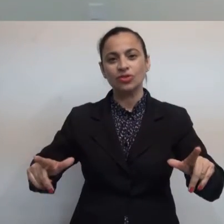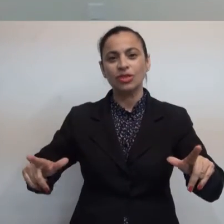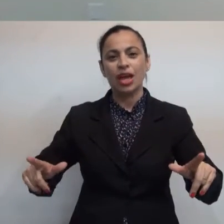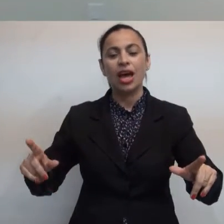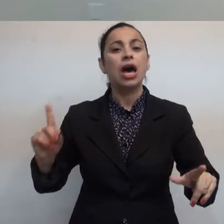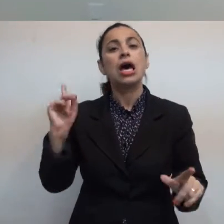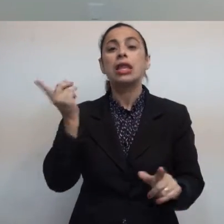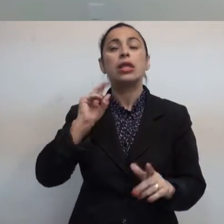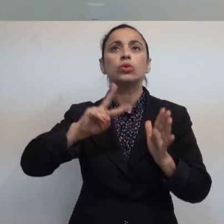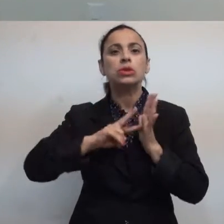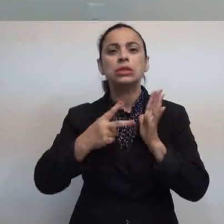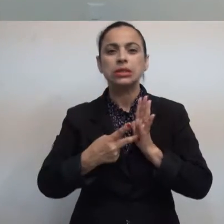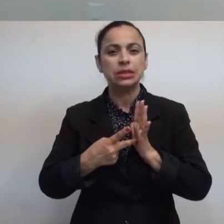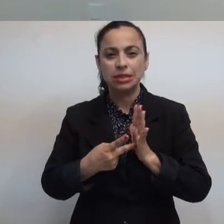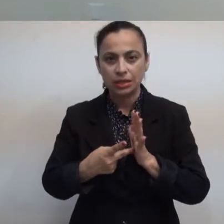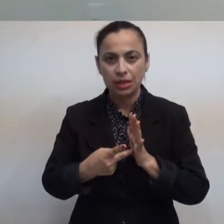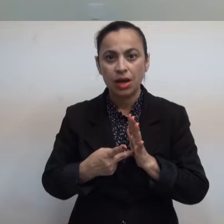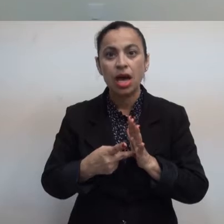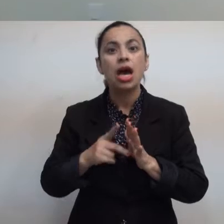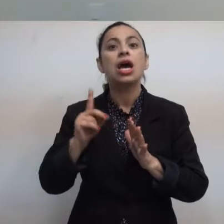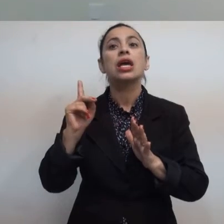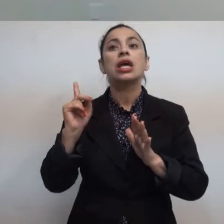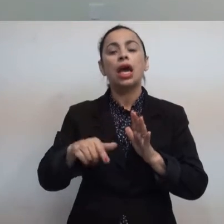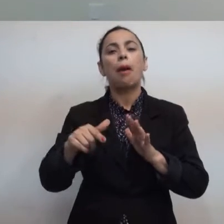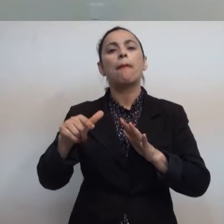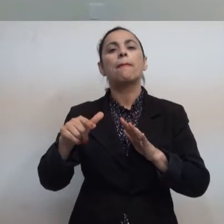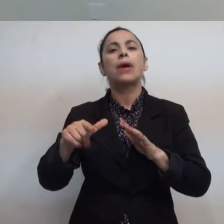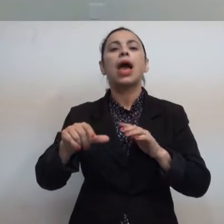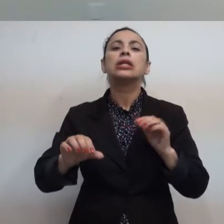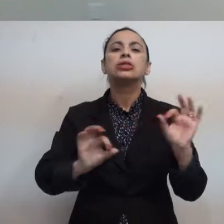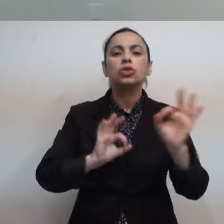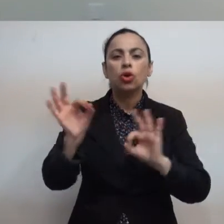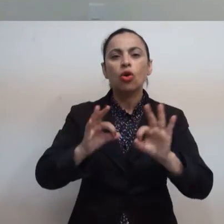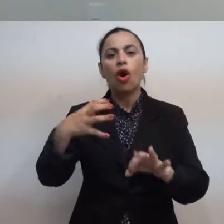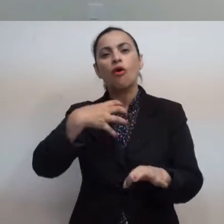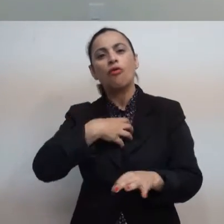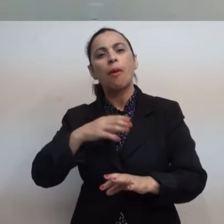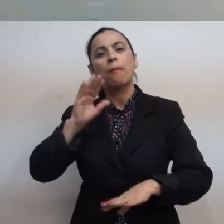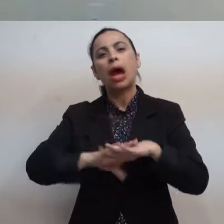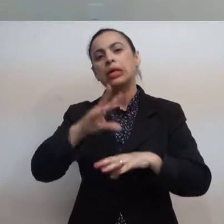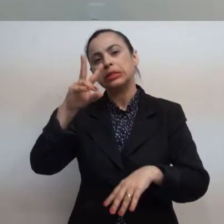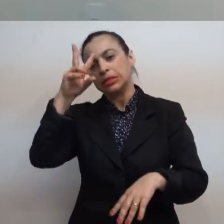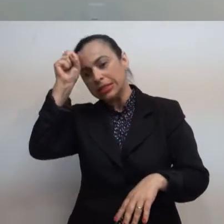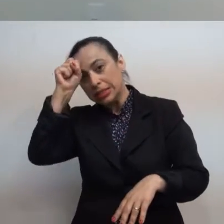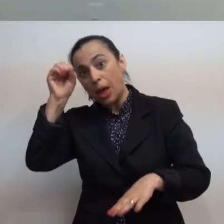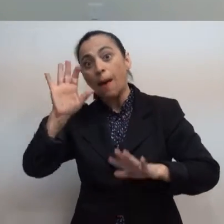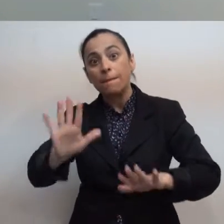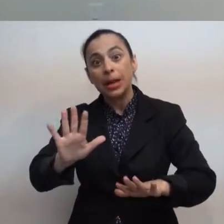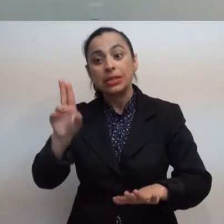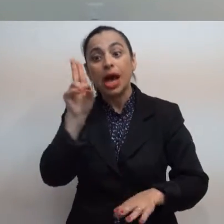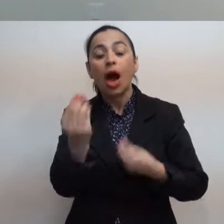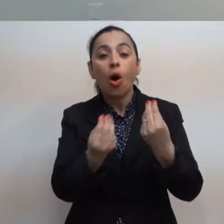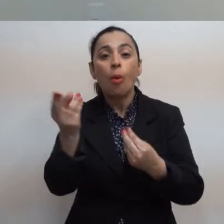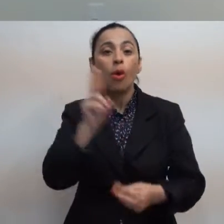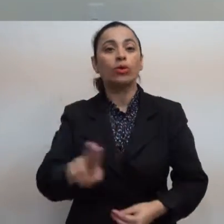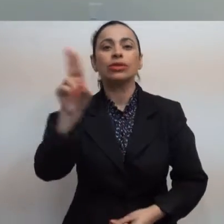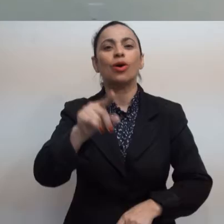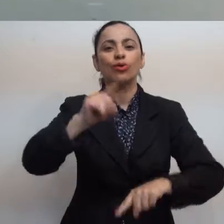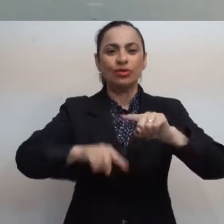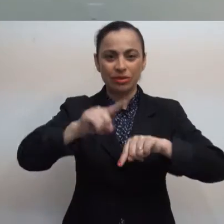os espaços são diferentes. Não significa que eles se movem de forma mais intensa. Não, mas